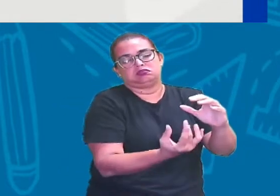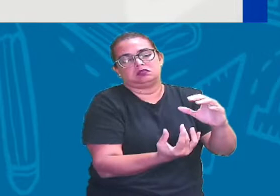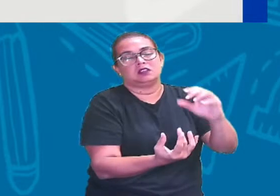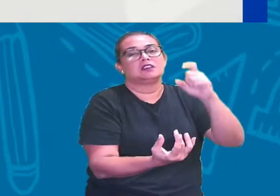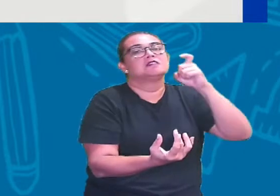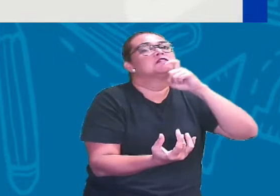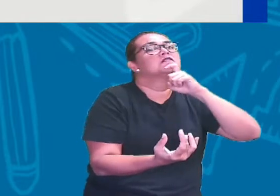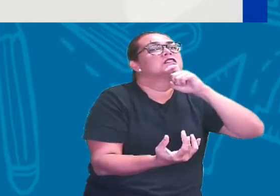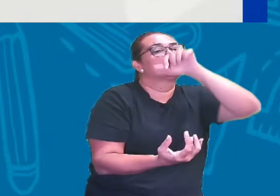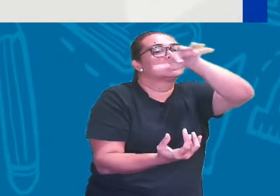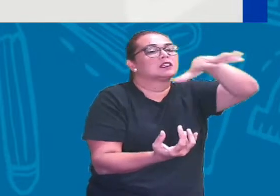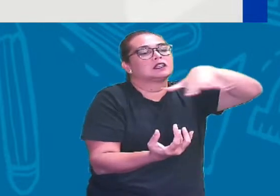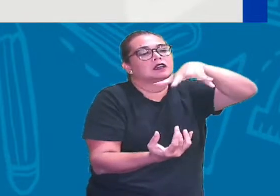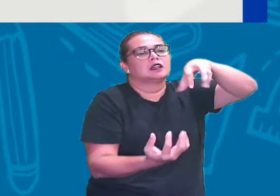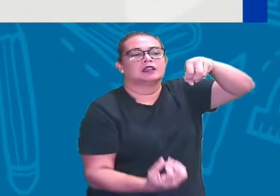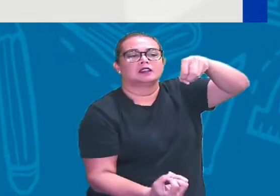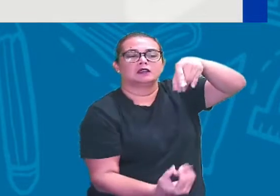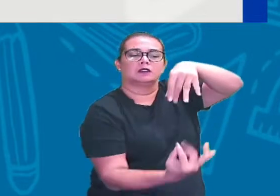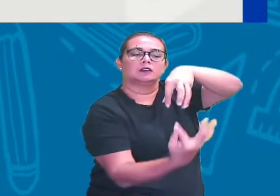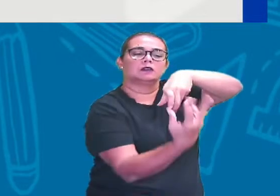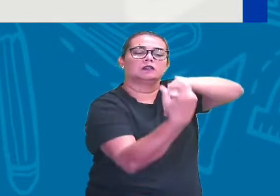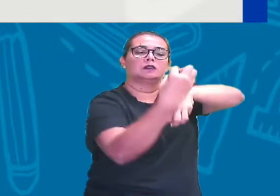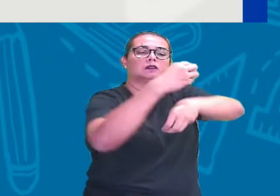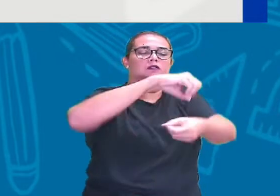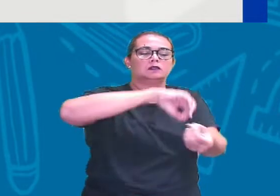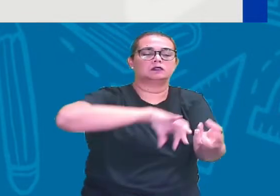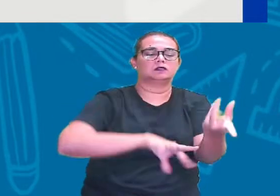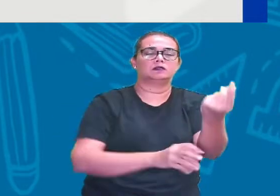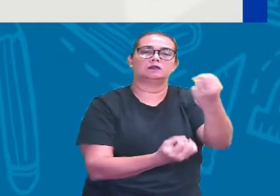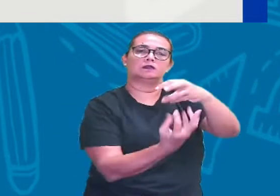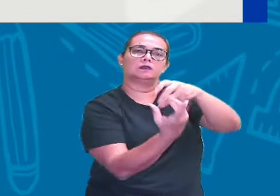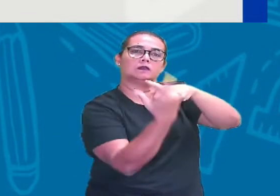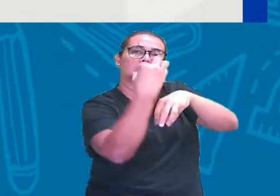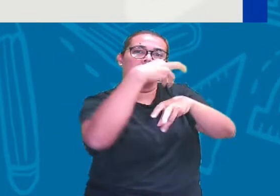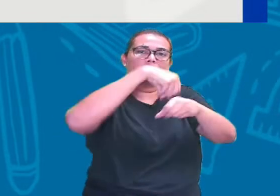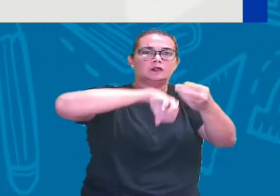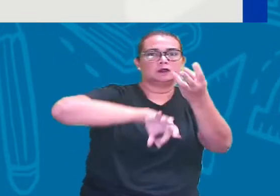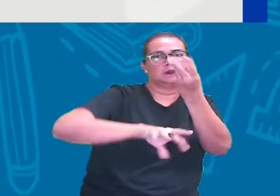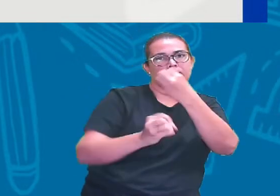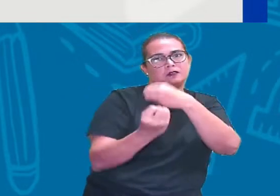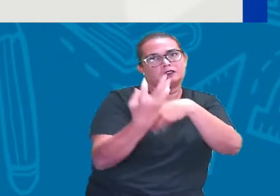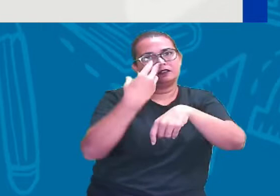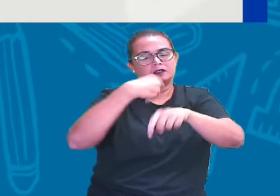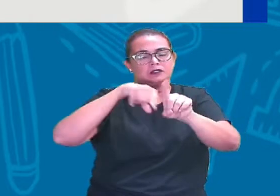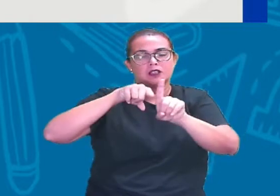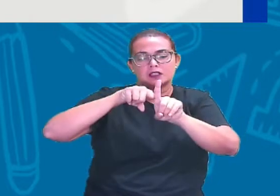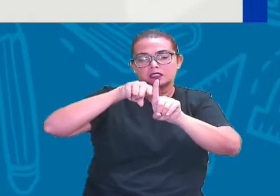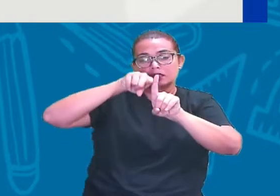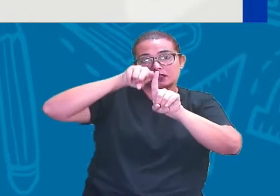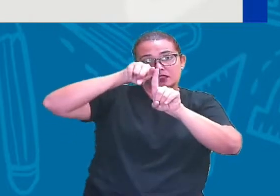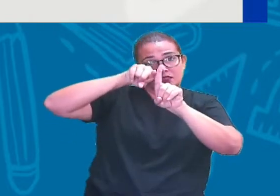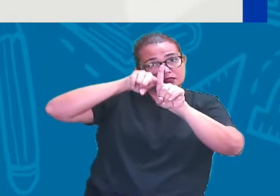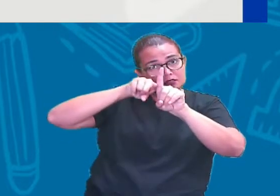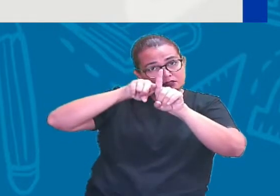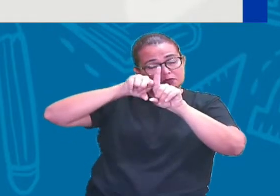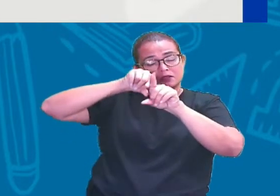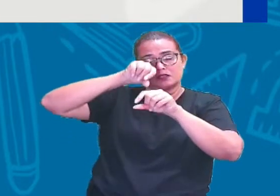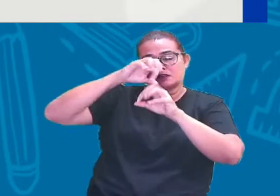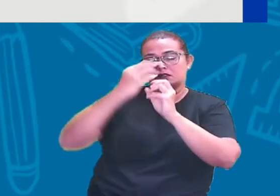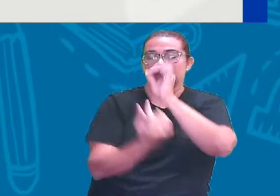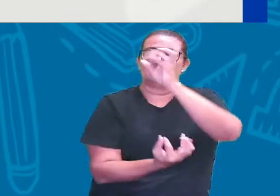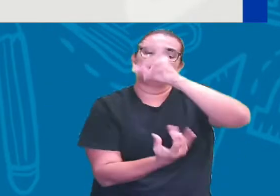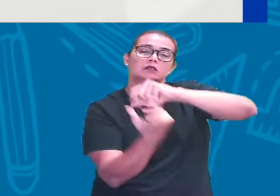haver essa condução, essa mudança de temperatura. Beleza até aí? Tranquilo? Deu para entender?